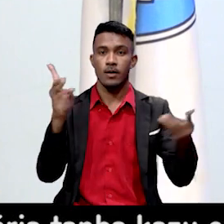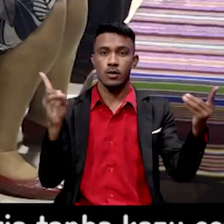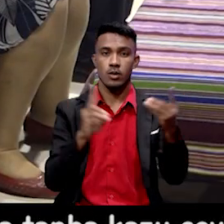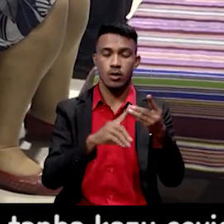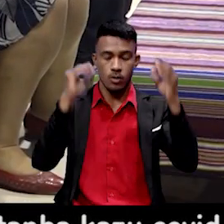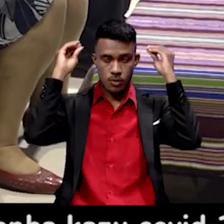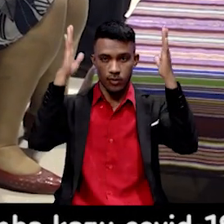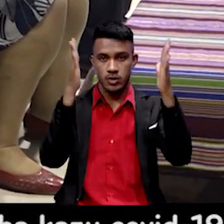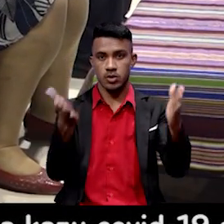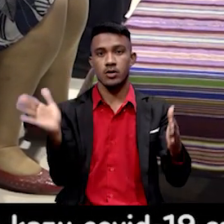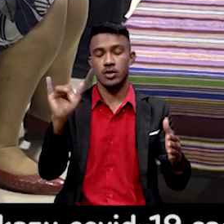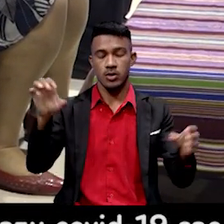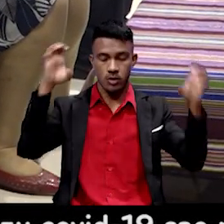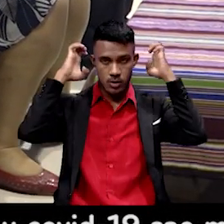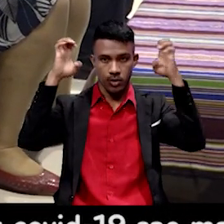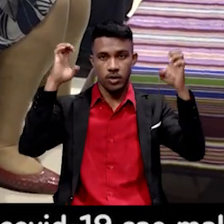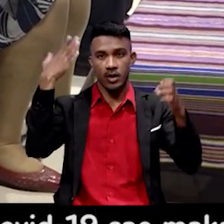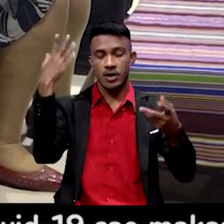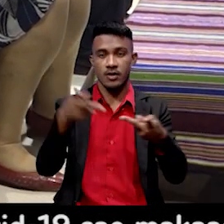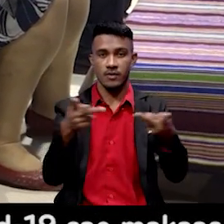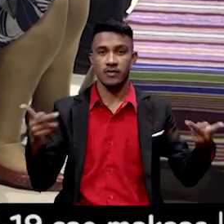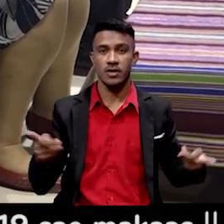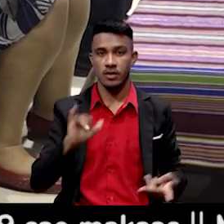realiza e a salão nobre Ian Martin, InfoDP.